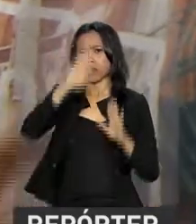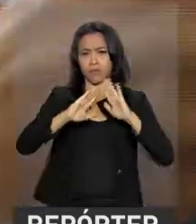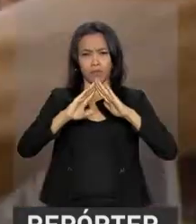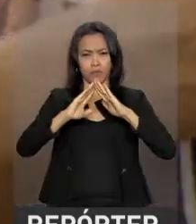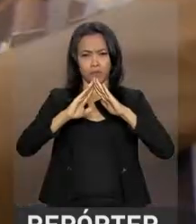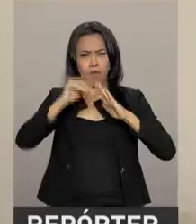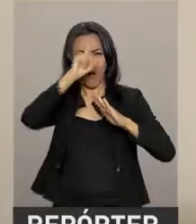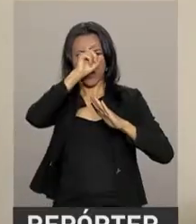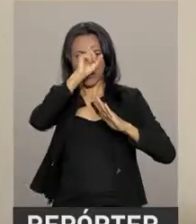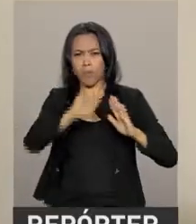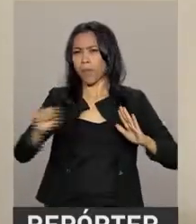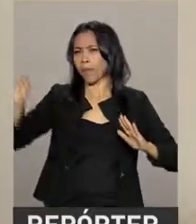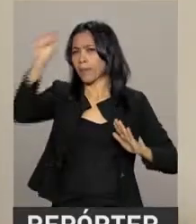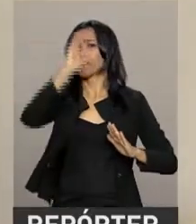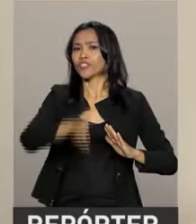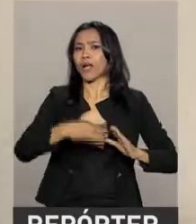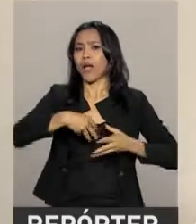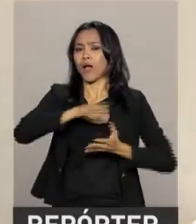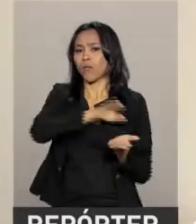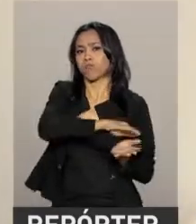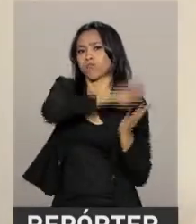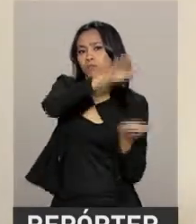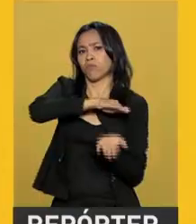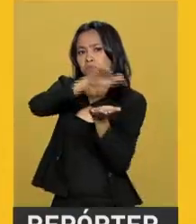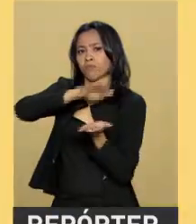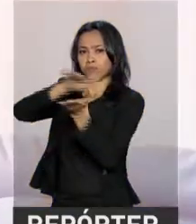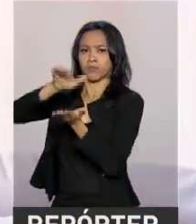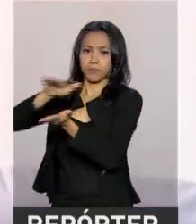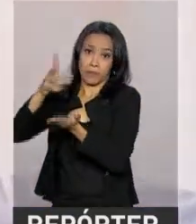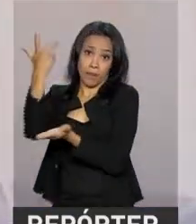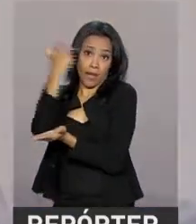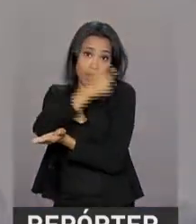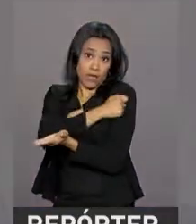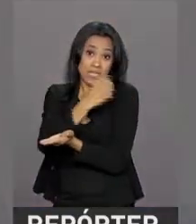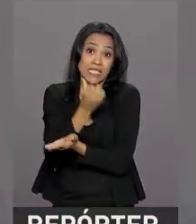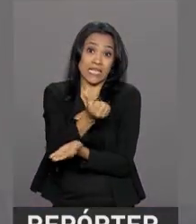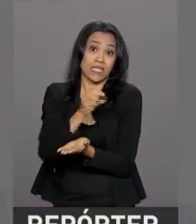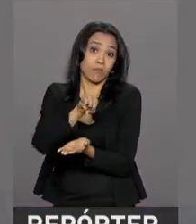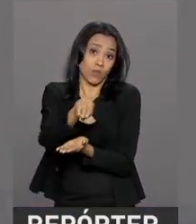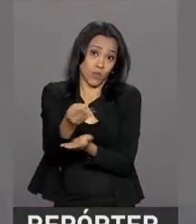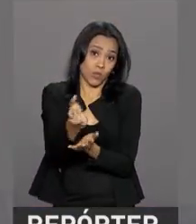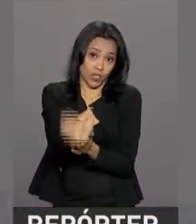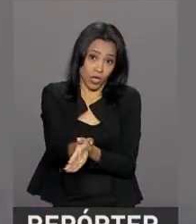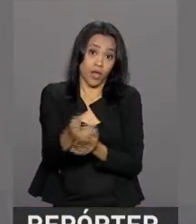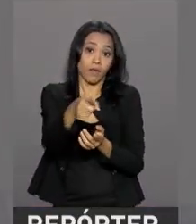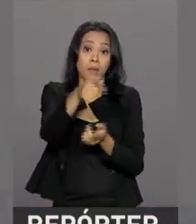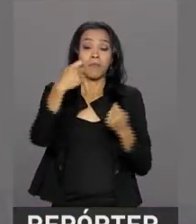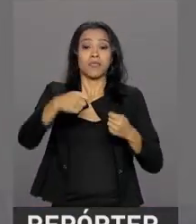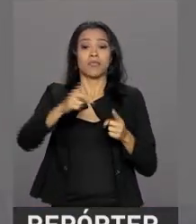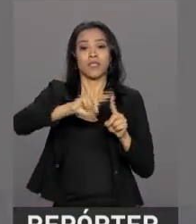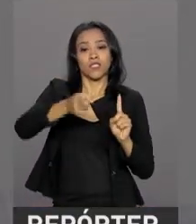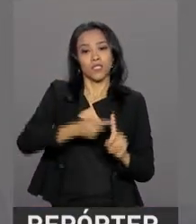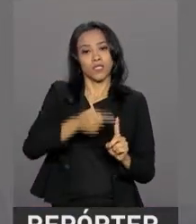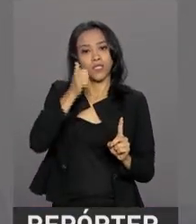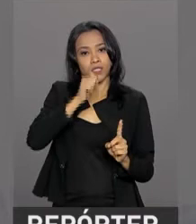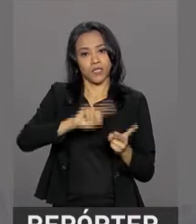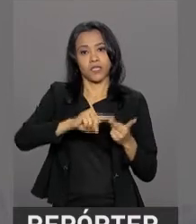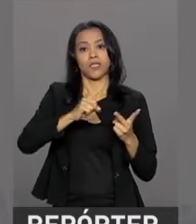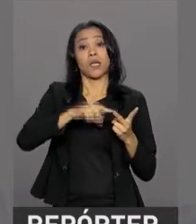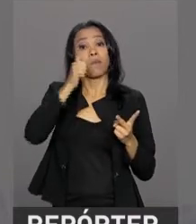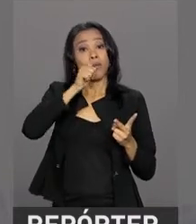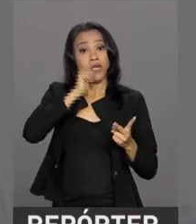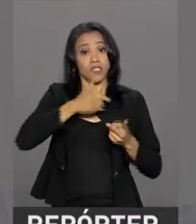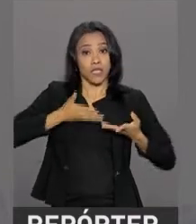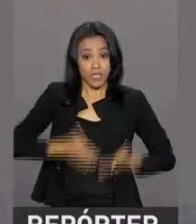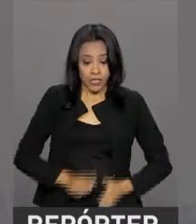receberão 60 milhões de doses da imunização além dos idosos a vacina deve ser tomada por gestantes mulheres que